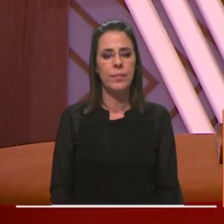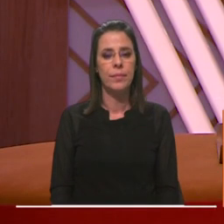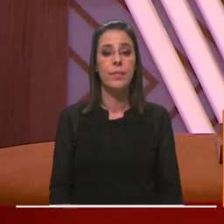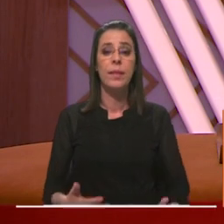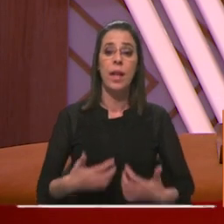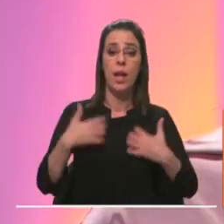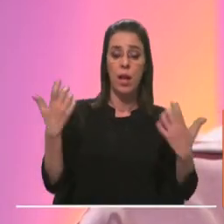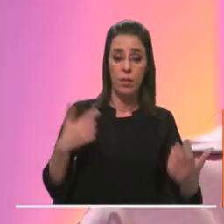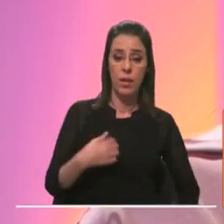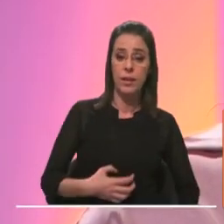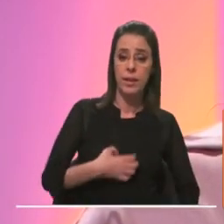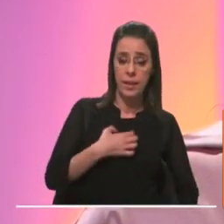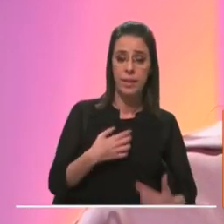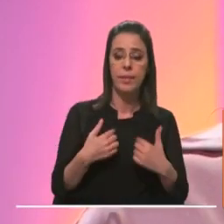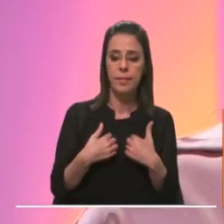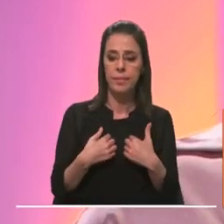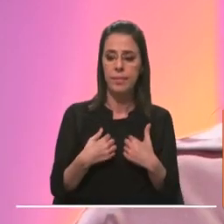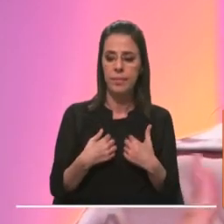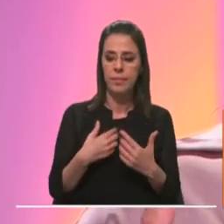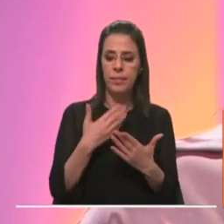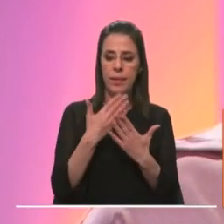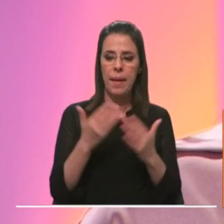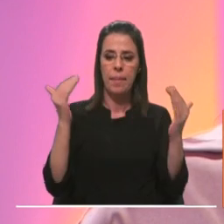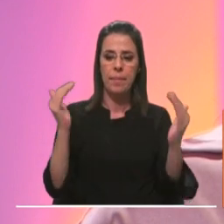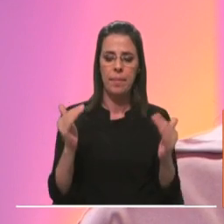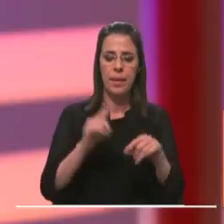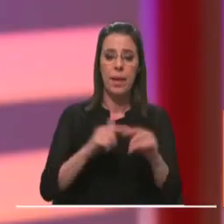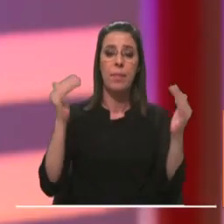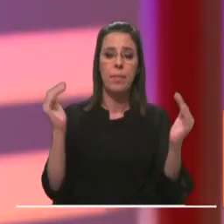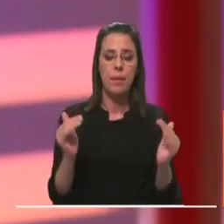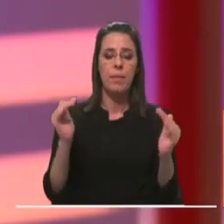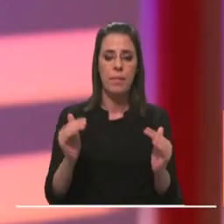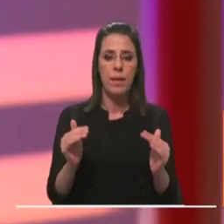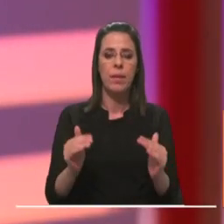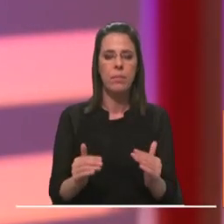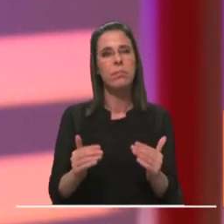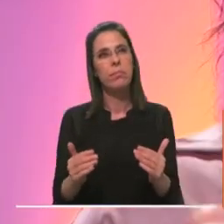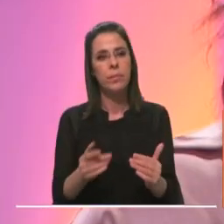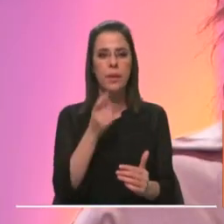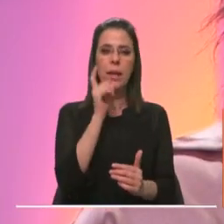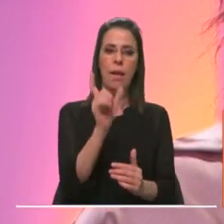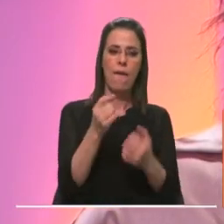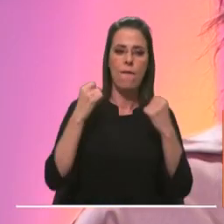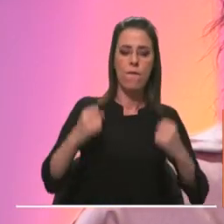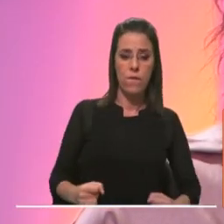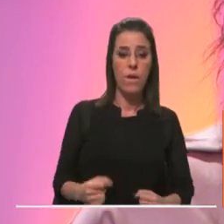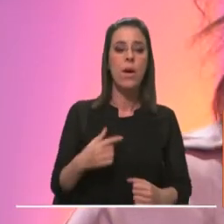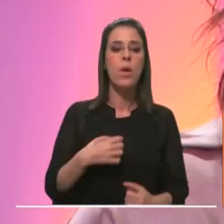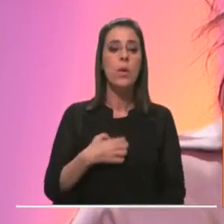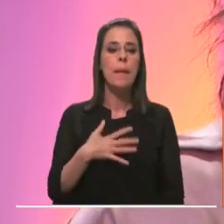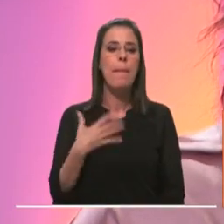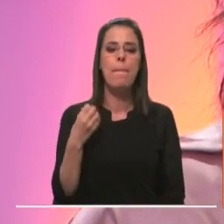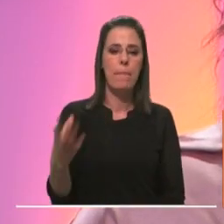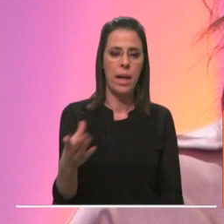a revolta que nós sentimos vai atenuando com o tempo, porque ao fim e ao cabo, é uma palavra forte aquilo que eu vou dizer. Eu sinto